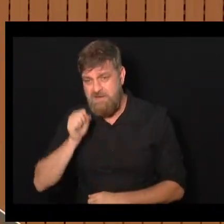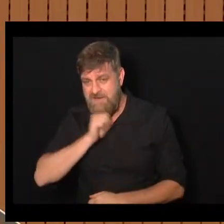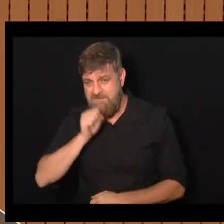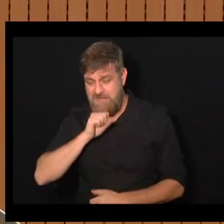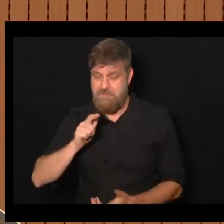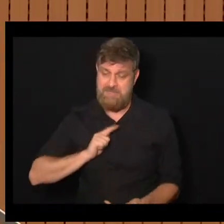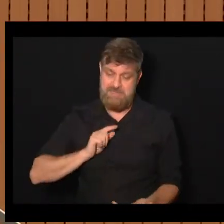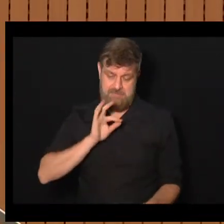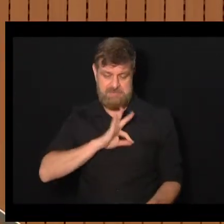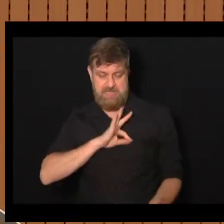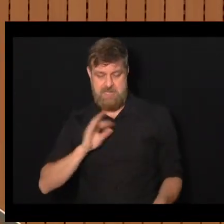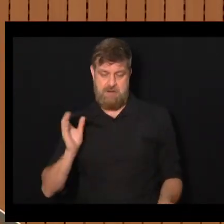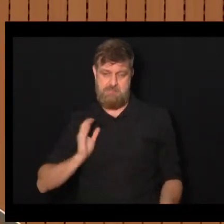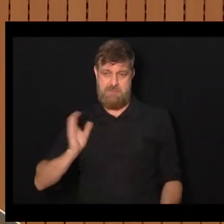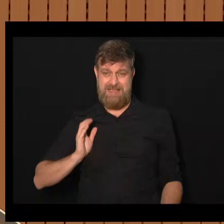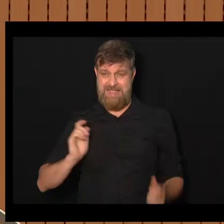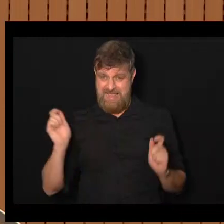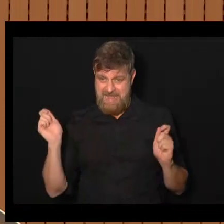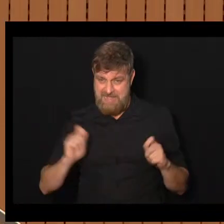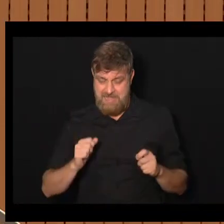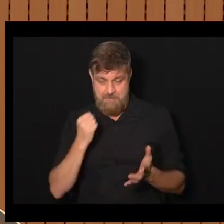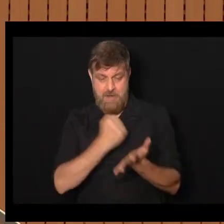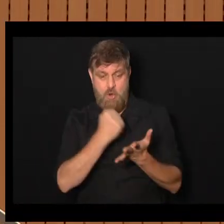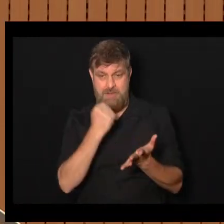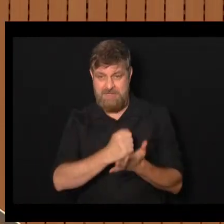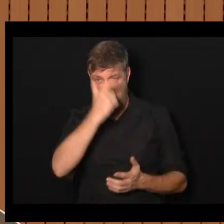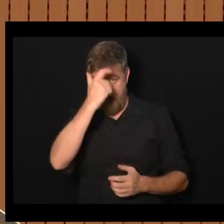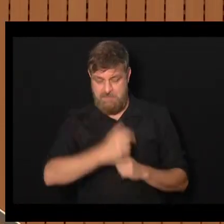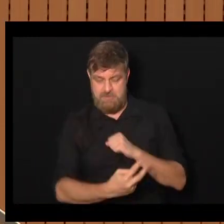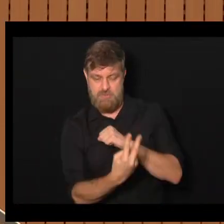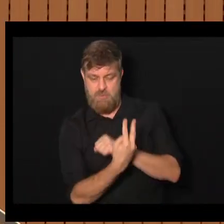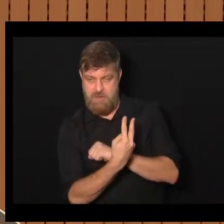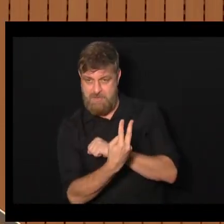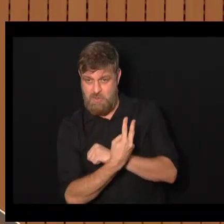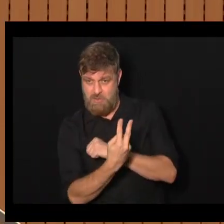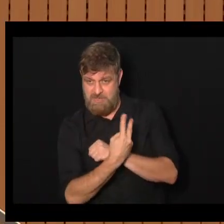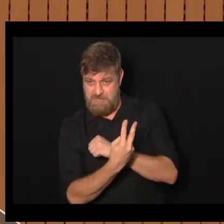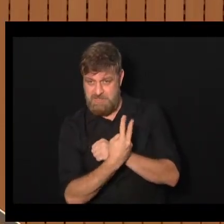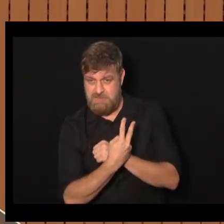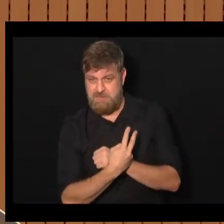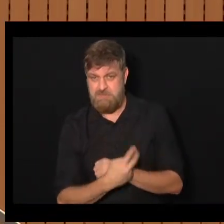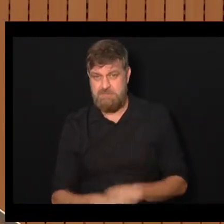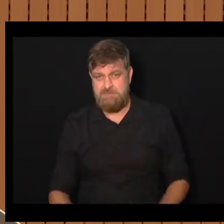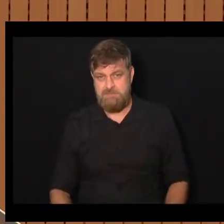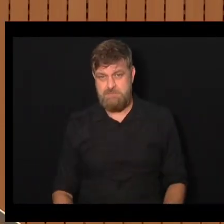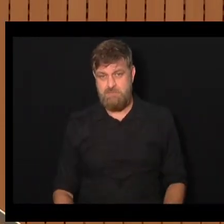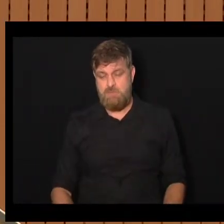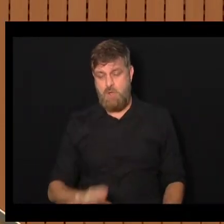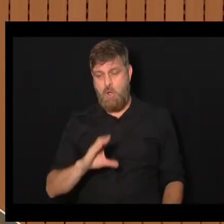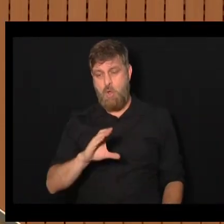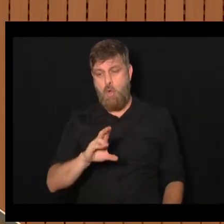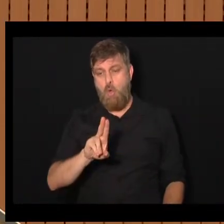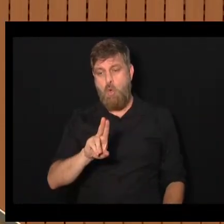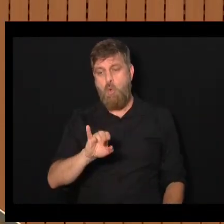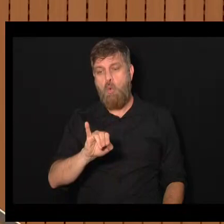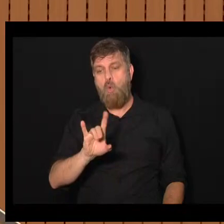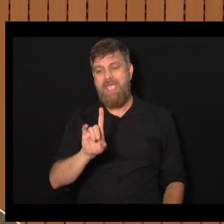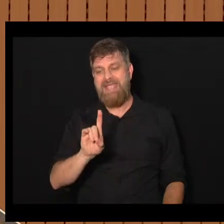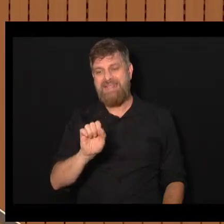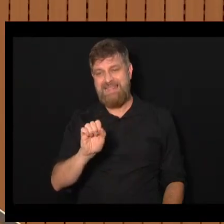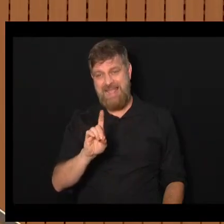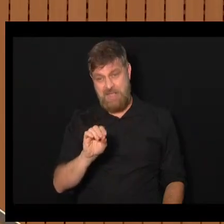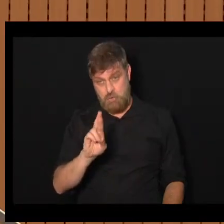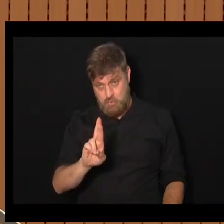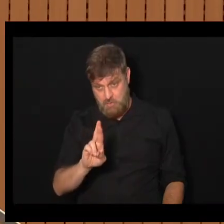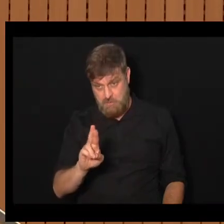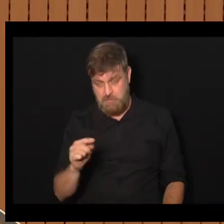uma renda suficiente para a gente pagar uma pessoa para cuidar da gente, que a gente chama de cuidadores, que são as pessoas